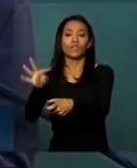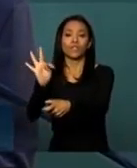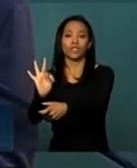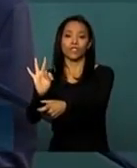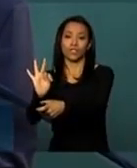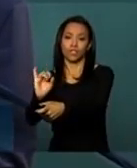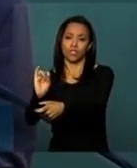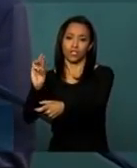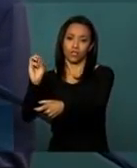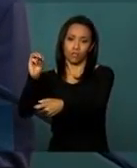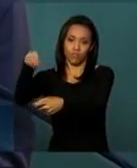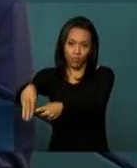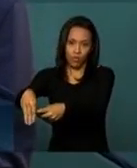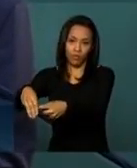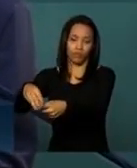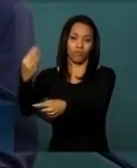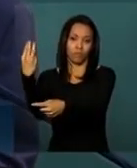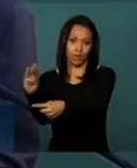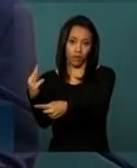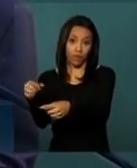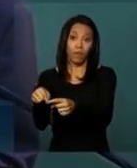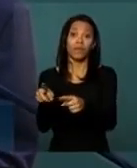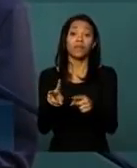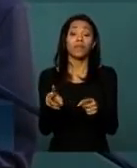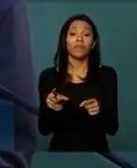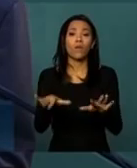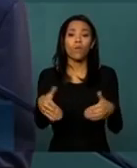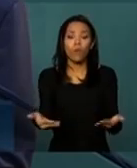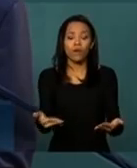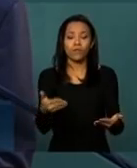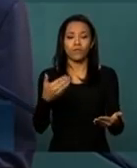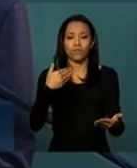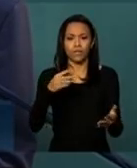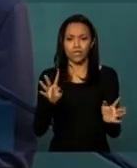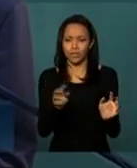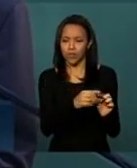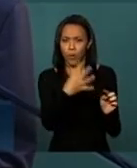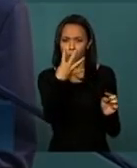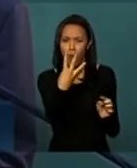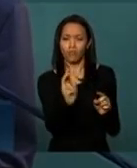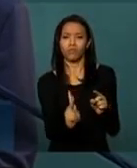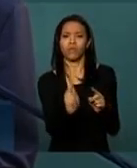mais 4 quilômetros, que, quando estiverem sendo